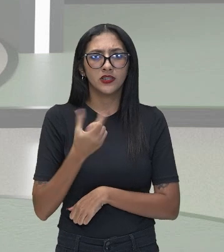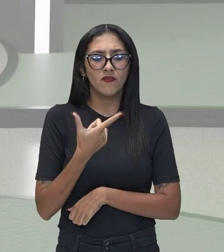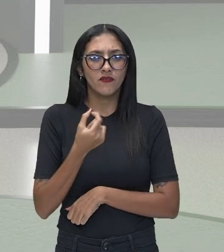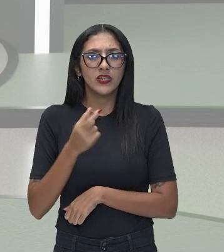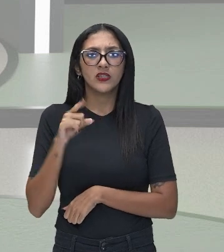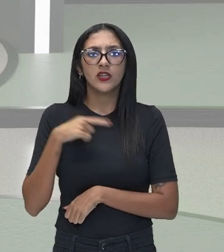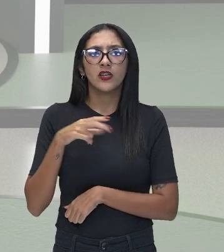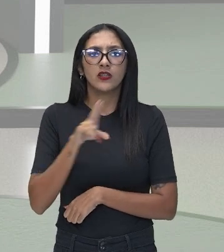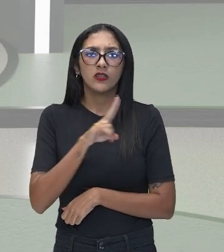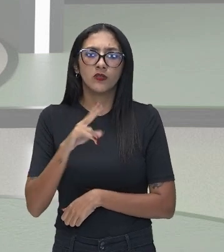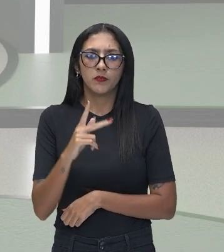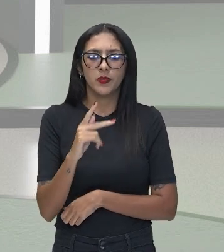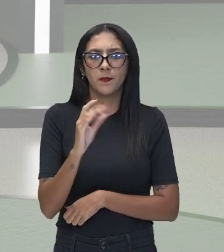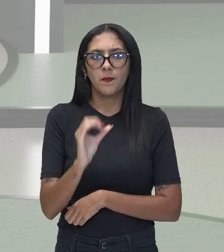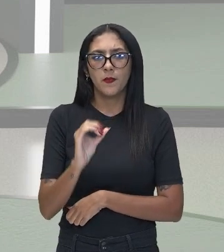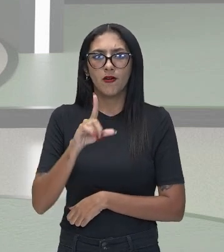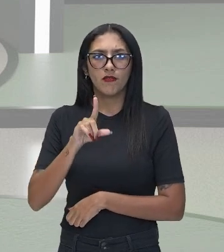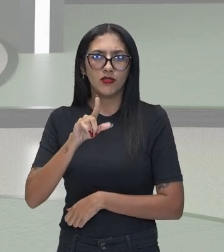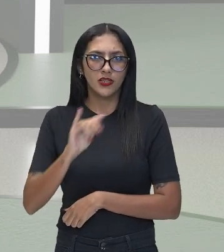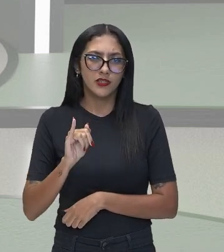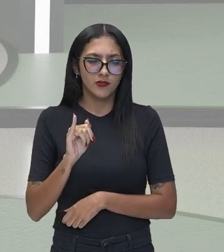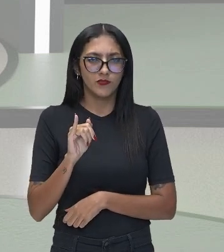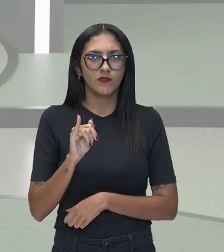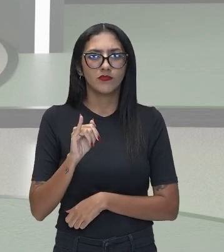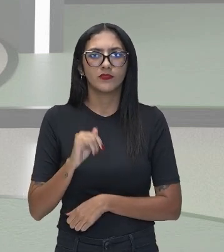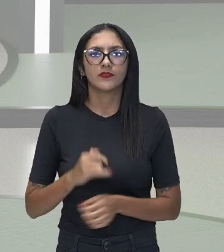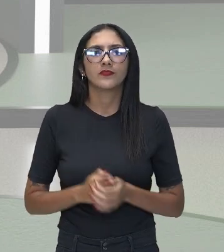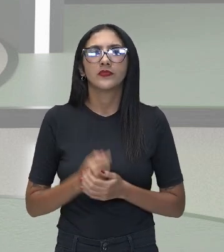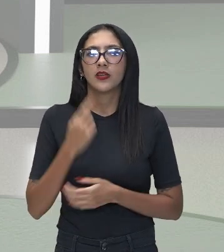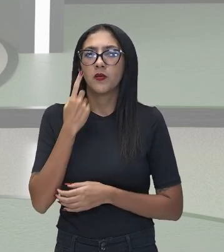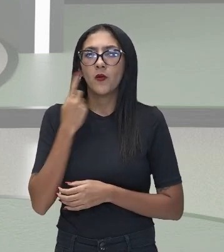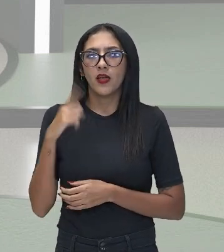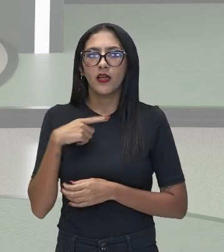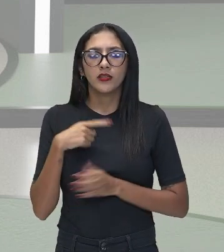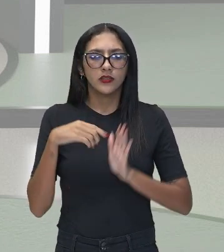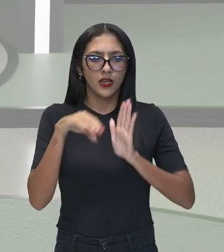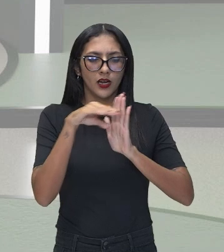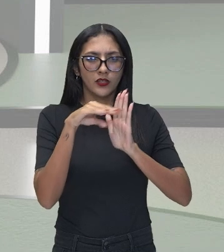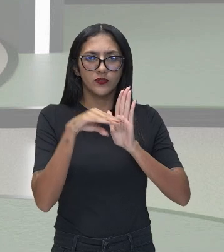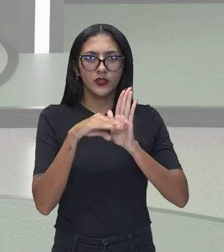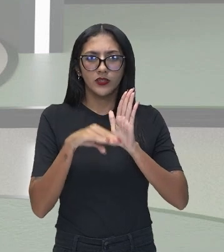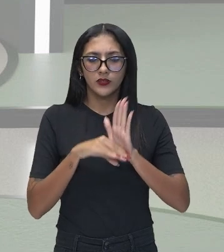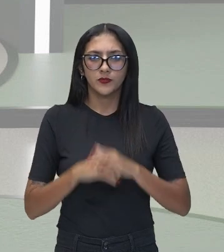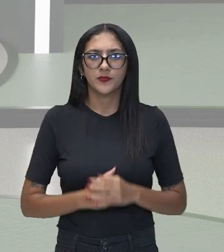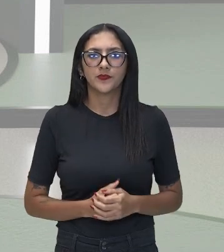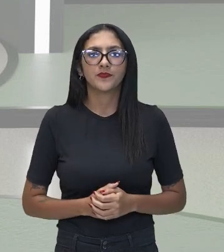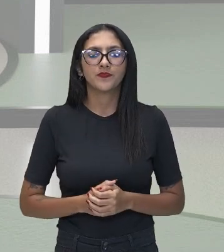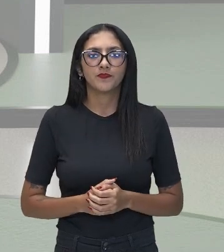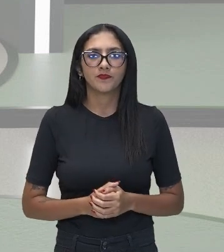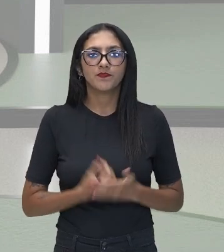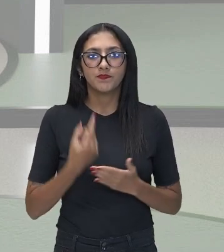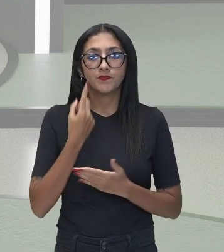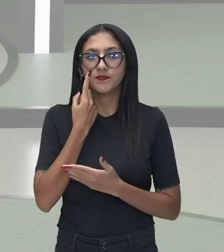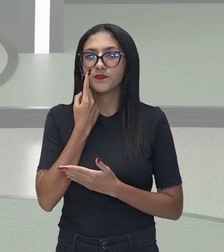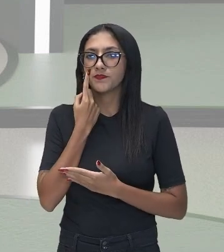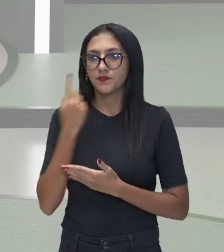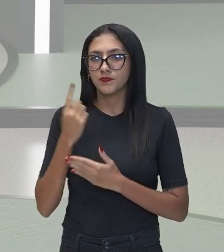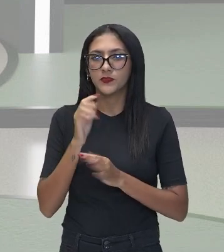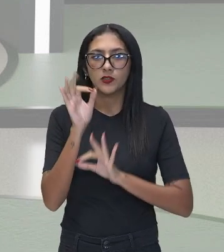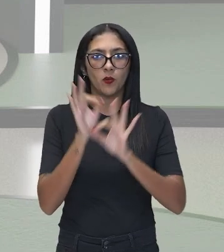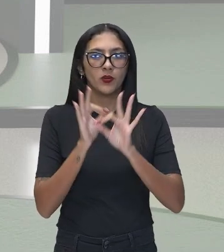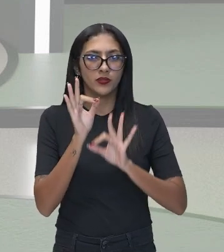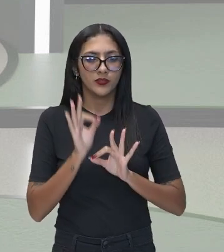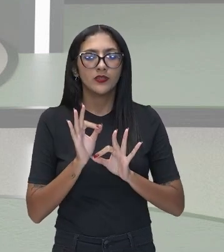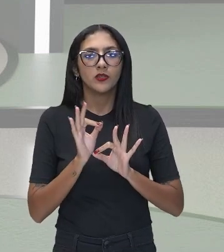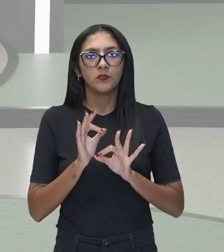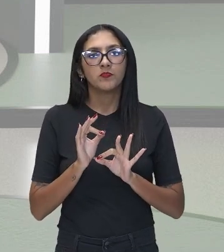se chamar polissacarídeos. Essa é a classificação. Então, observem aqui essa classificação separada,